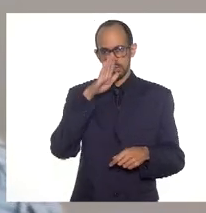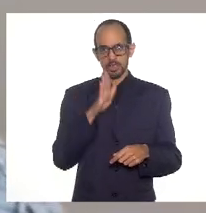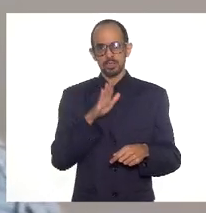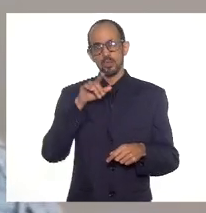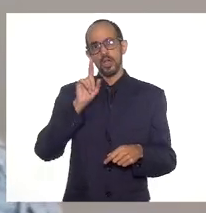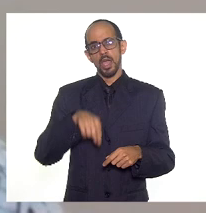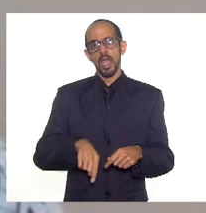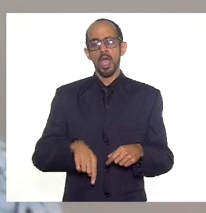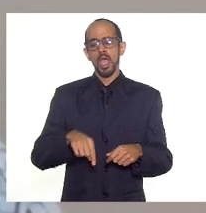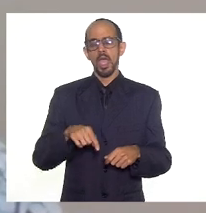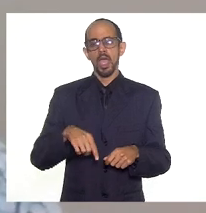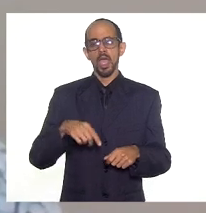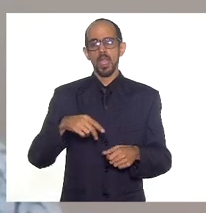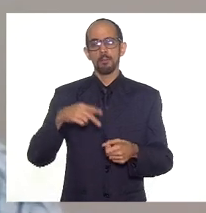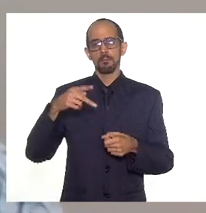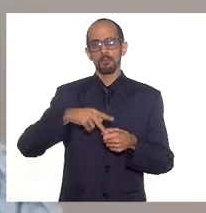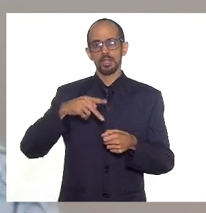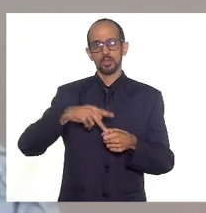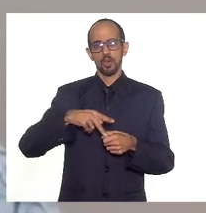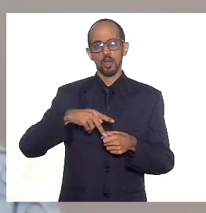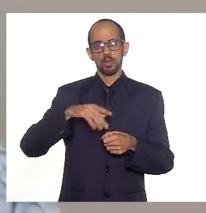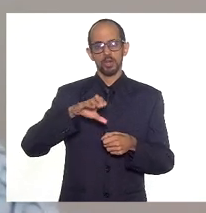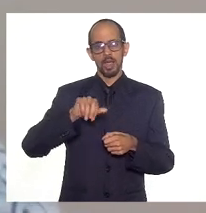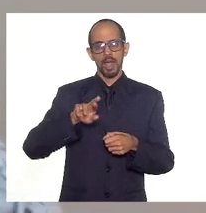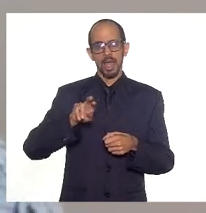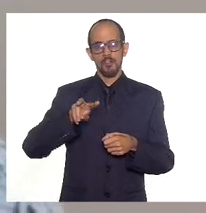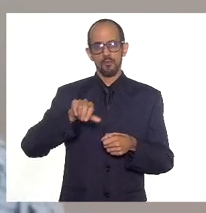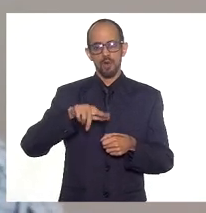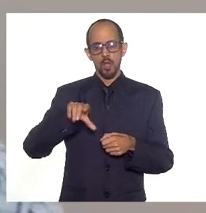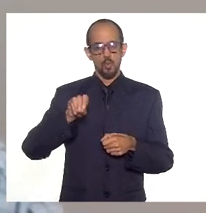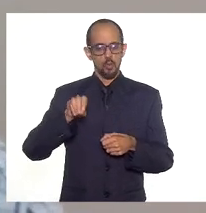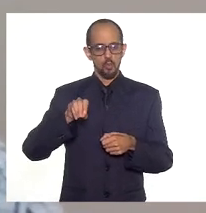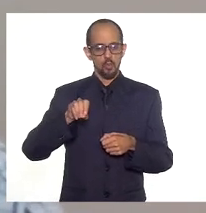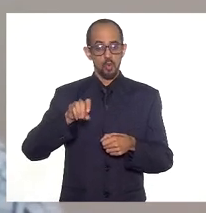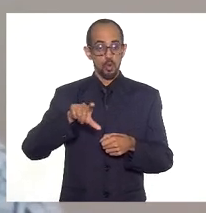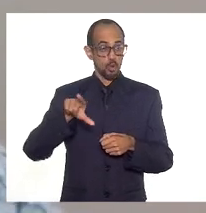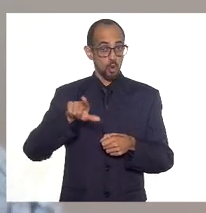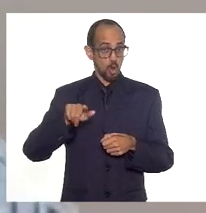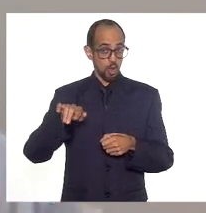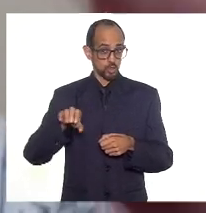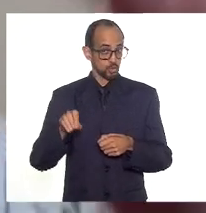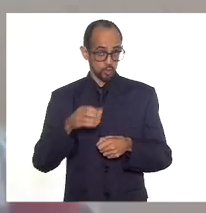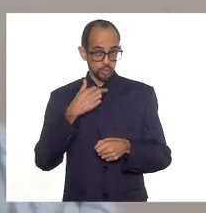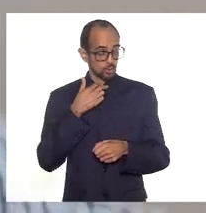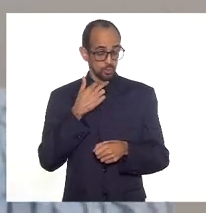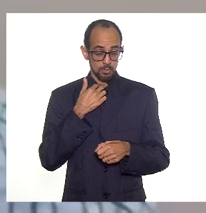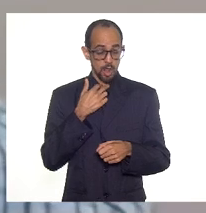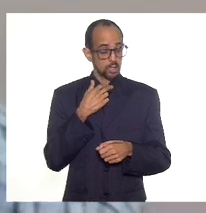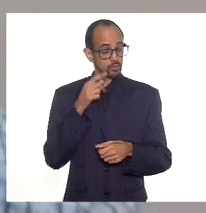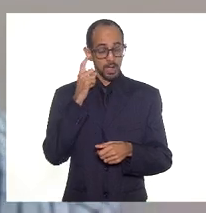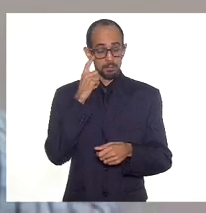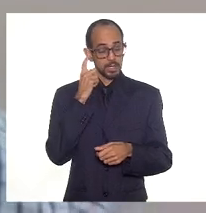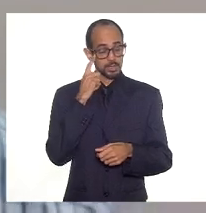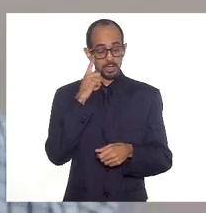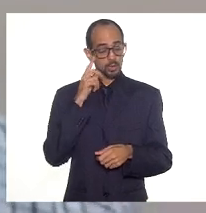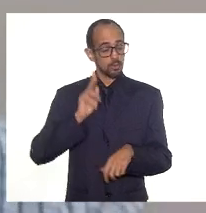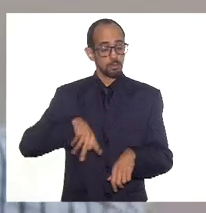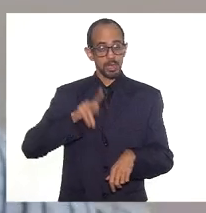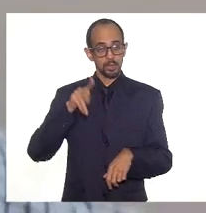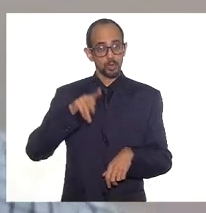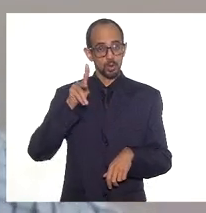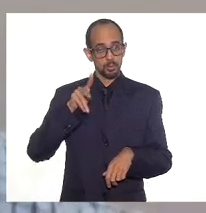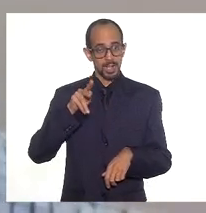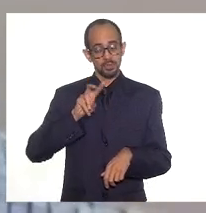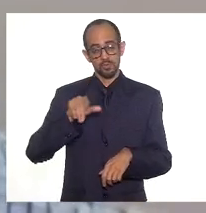bom tempo para ter mudança nisso. É claro que a gente não pode ficar num nacionalismo excessivo e achar que o petróleo vai durar para sempre,